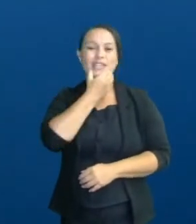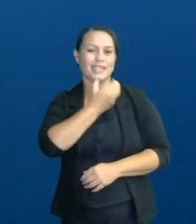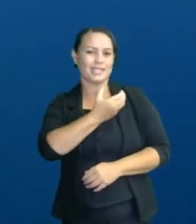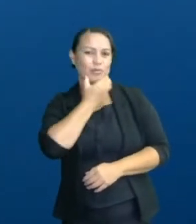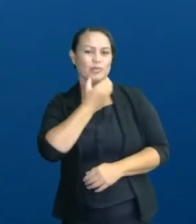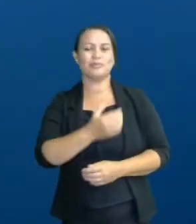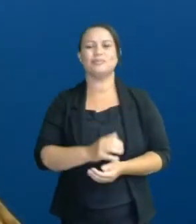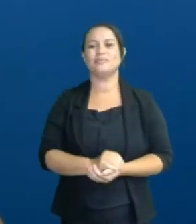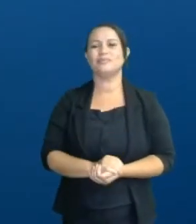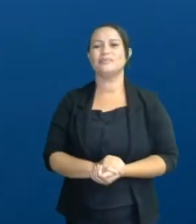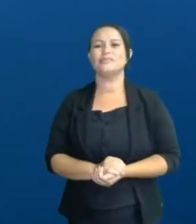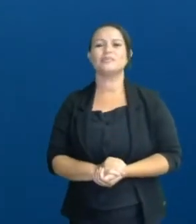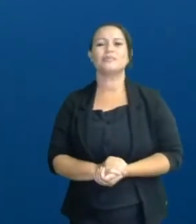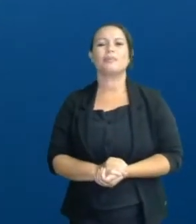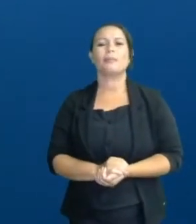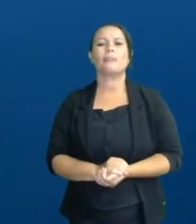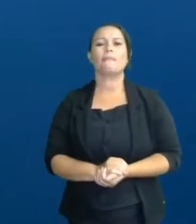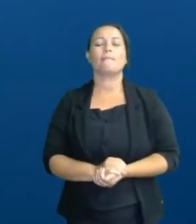e dezembro.